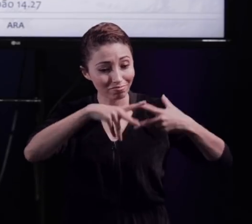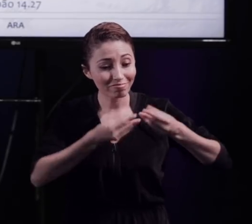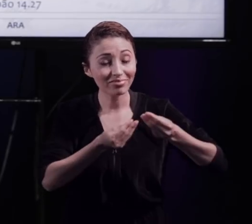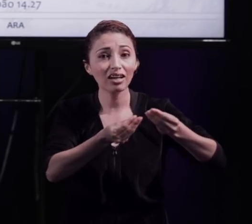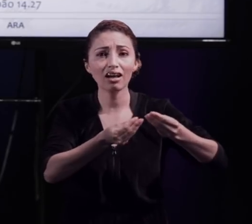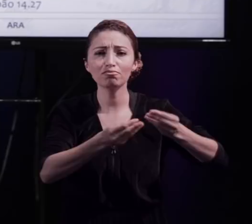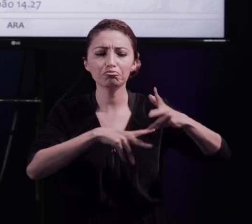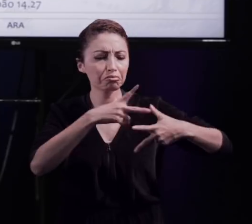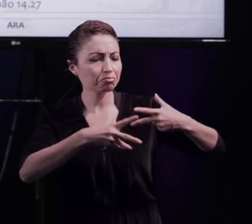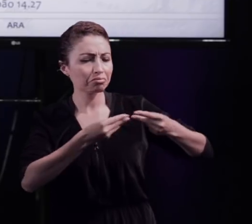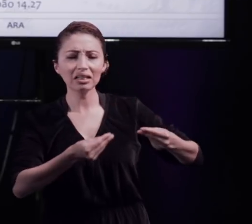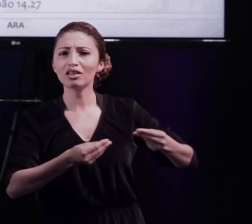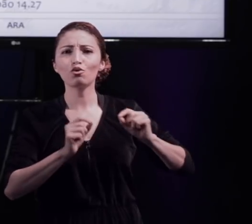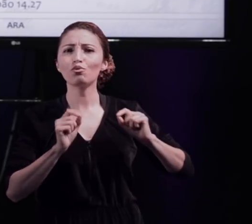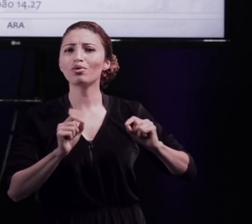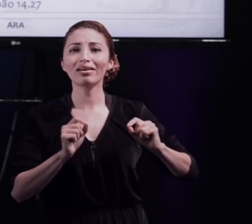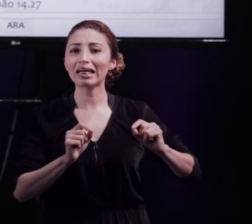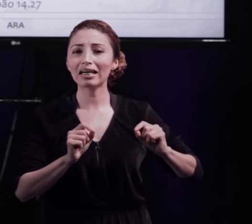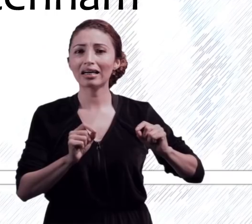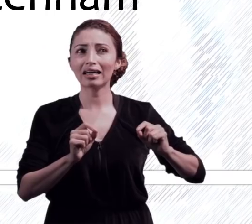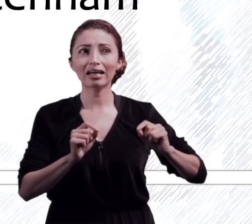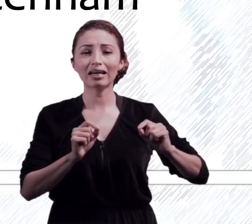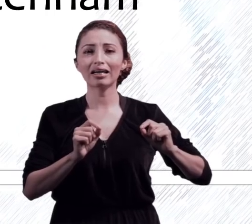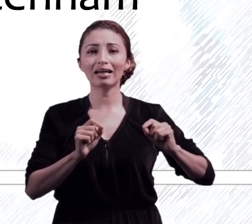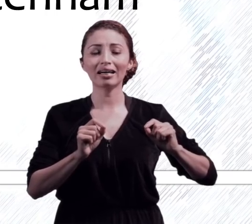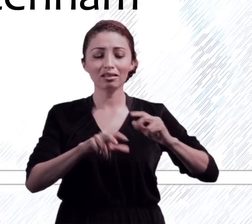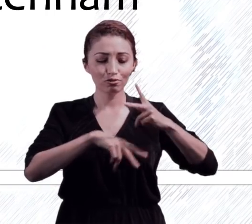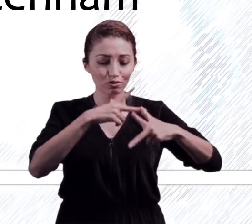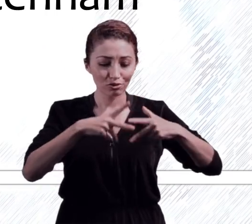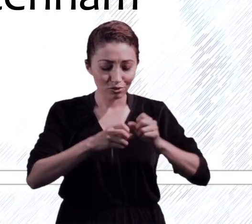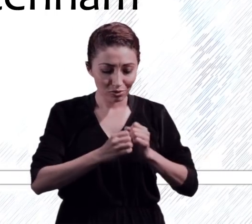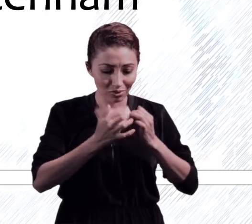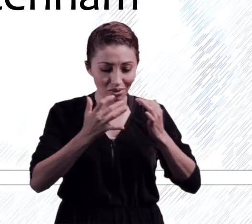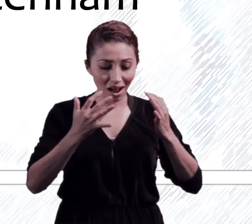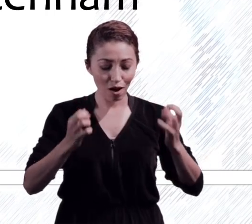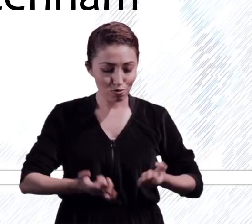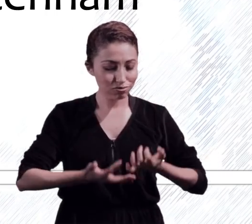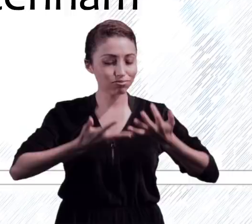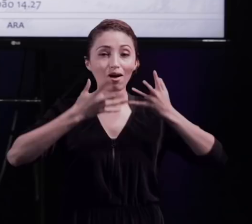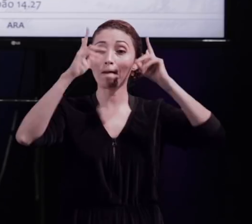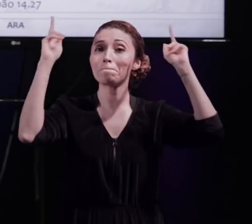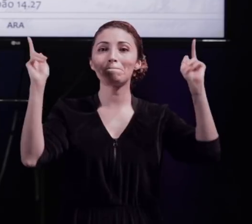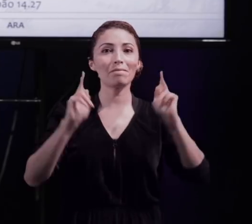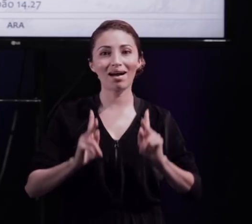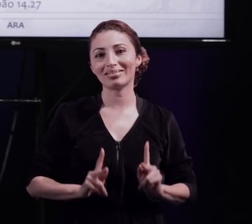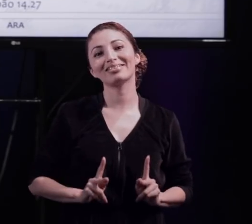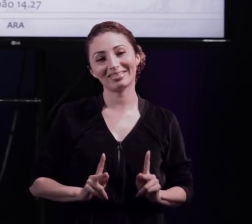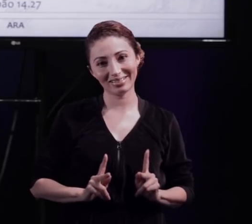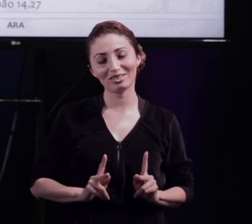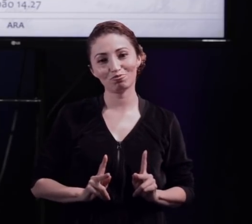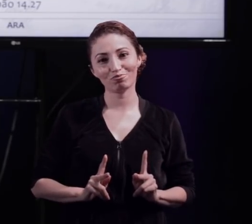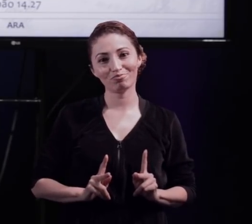um presente. E veja que presente é esse, a minha plena paz. O que eu